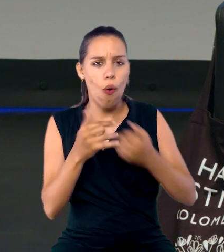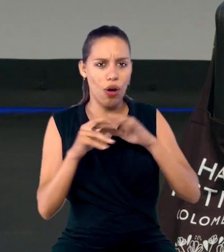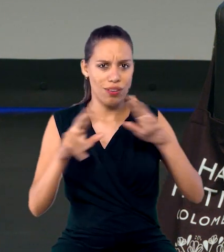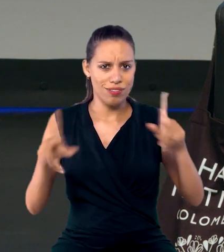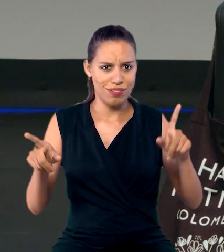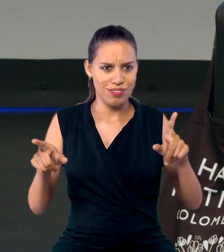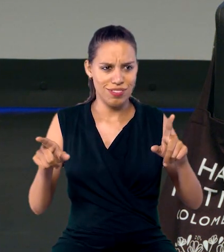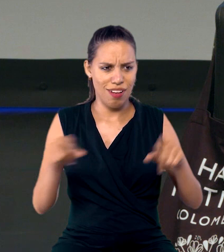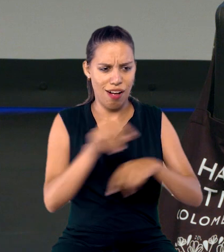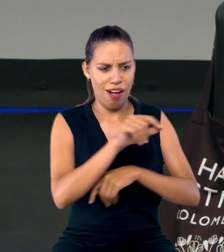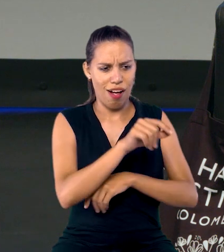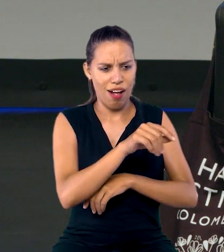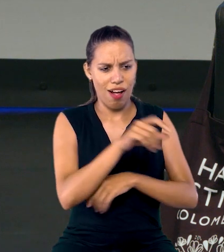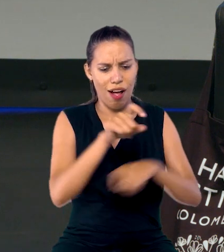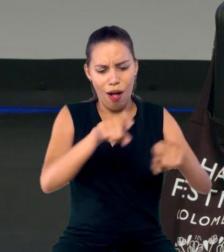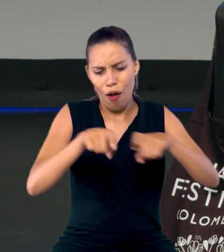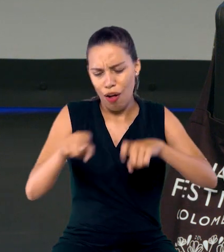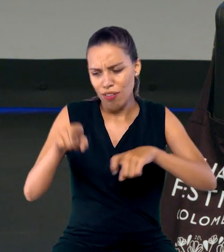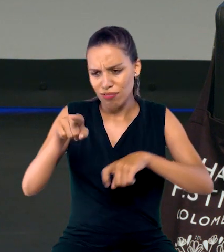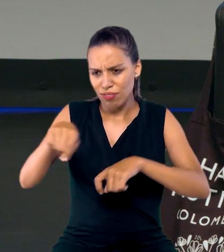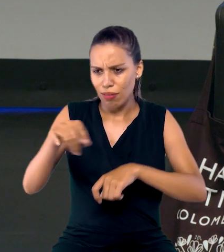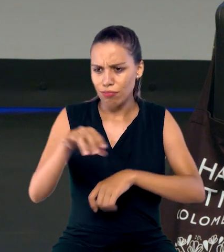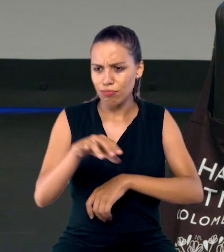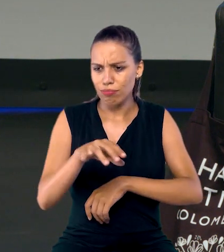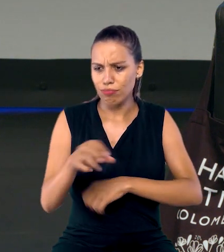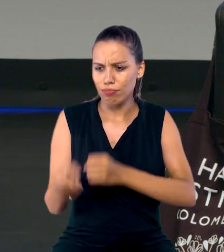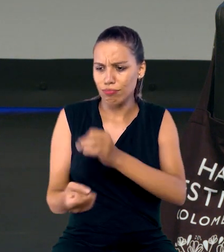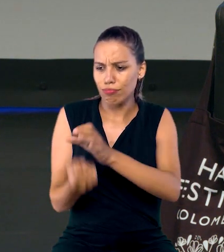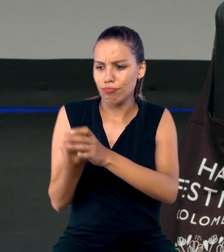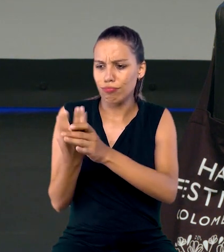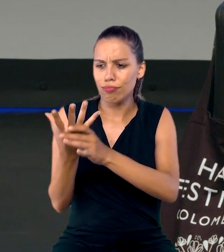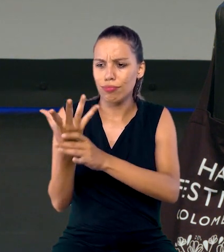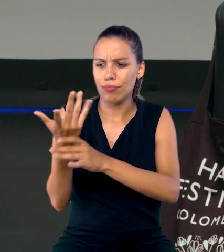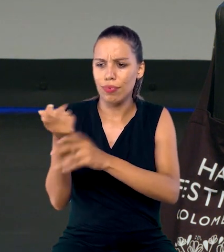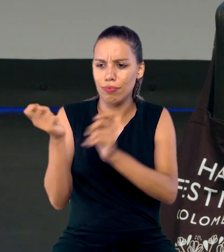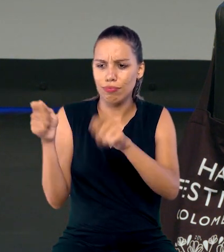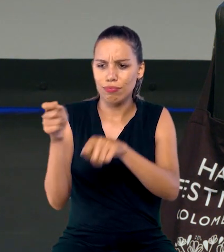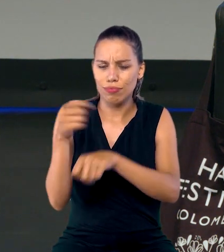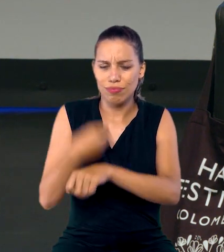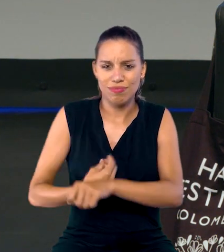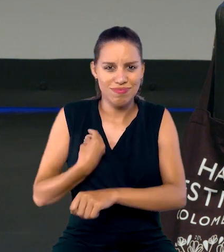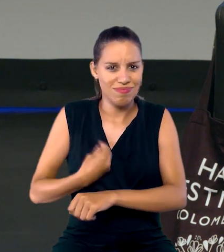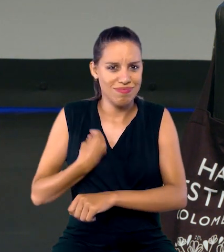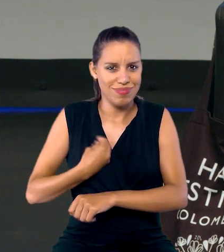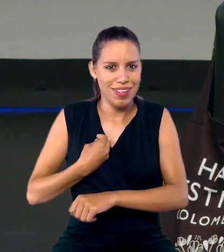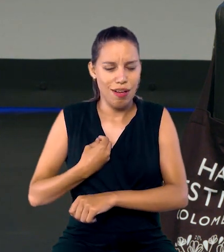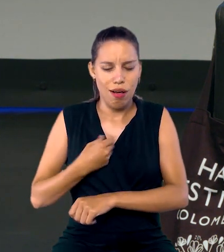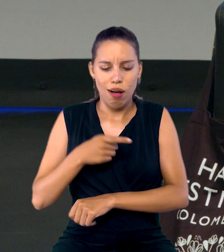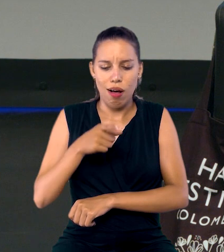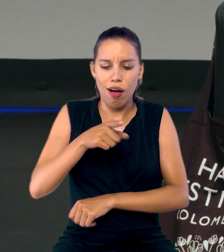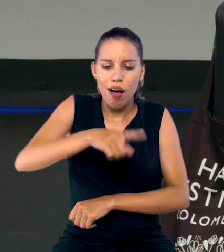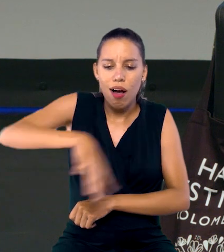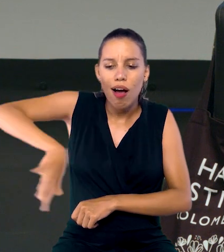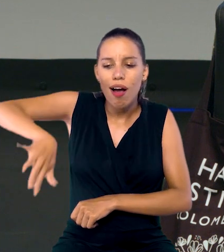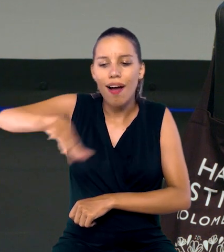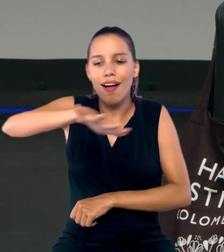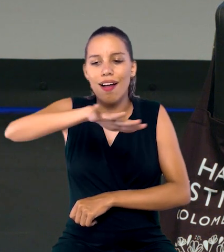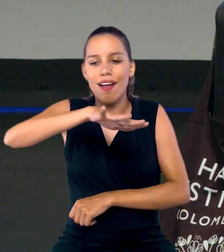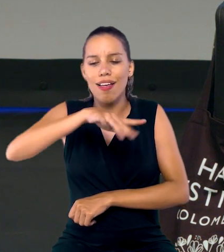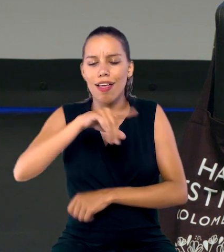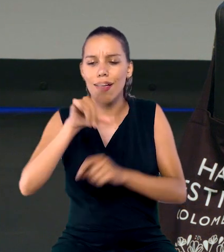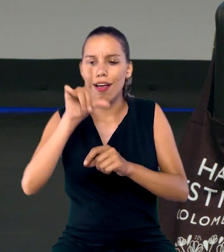do Avô Bispo, a vida brota no mesmo ninho que se despede, só para renascer de novo. Nessa roça